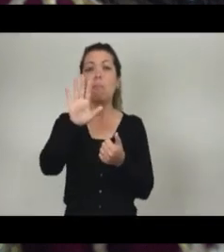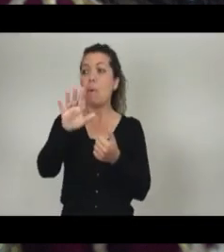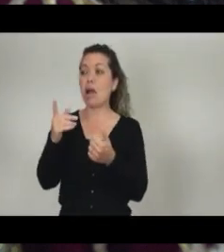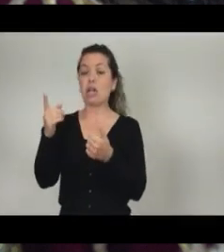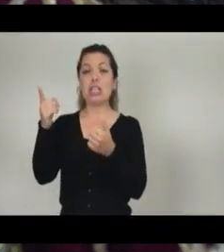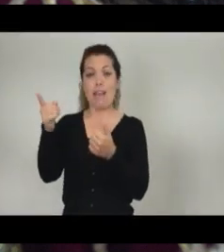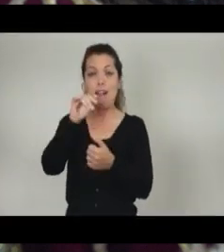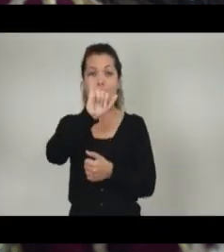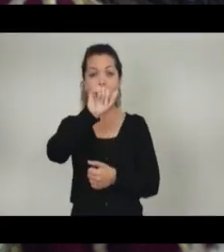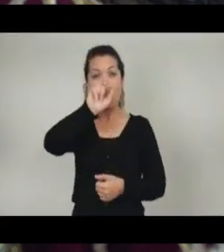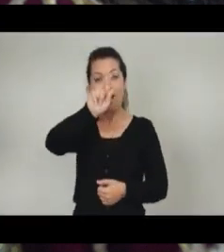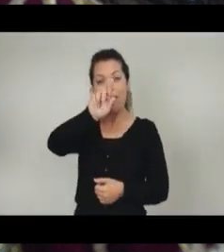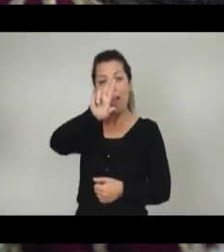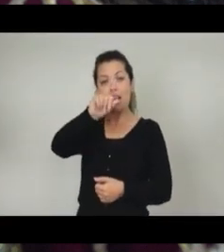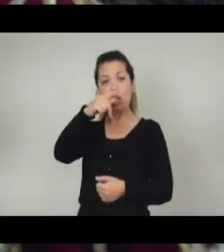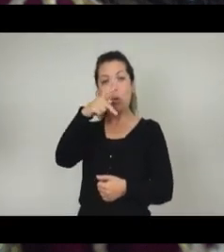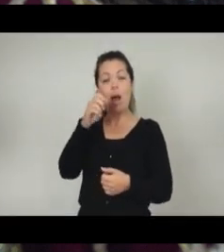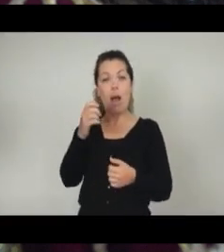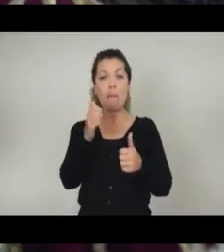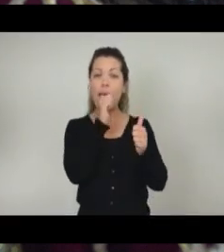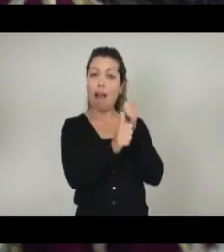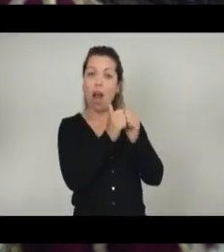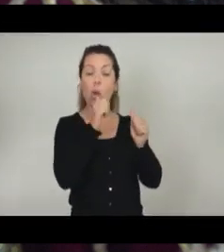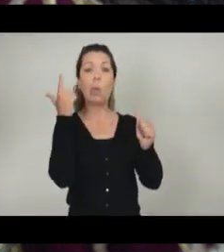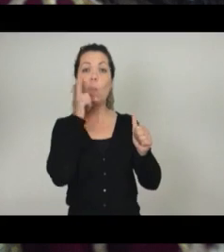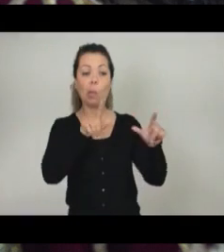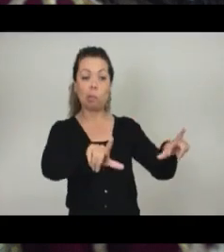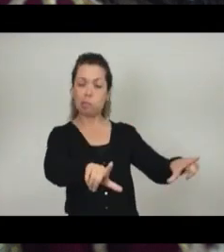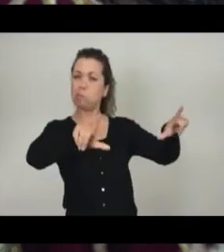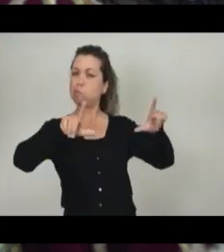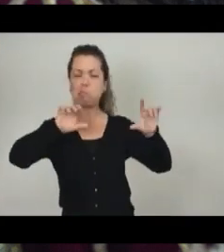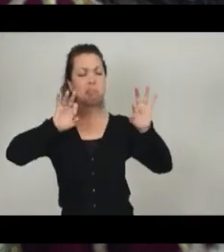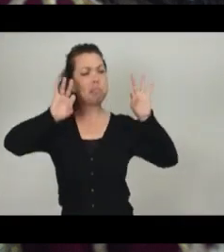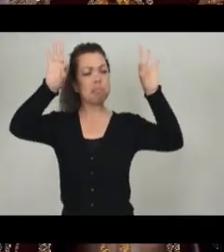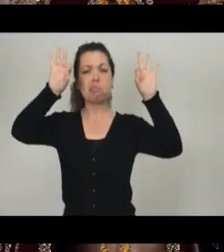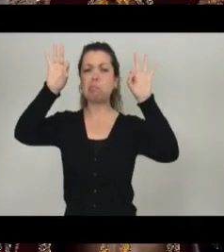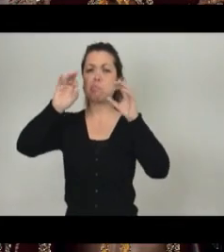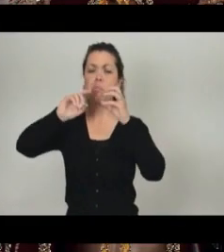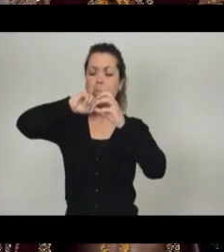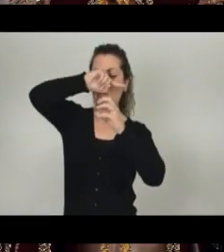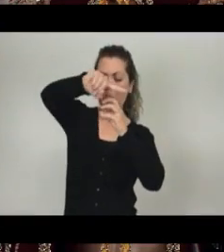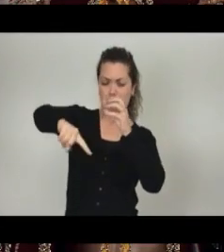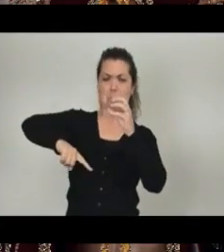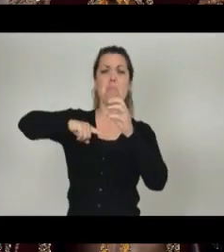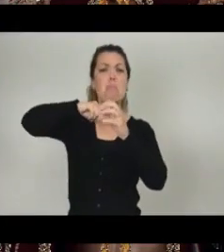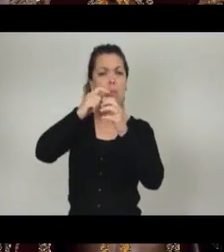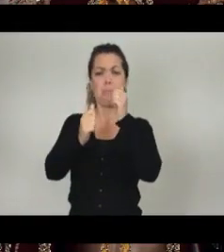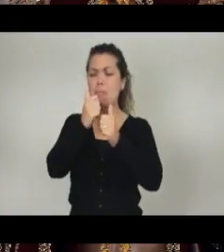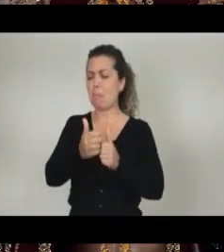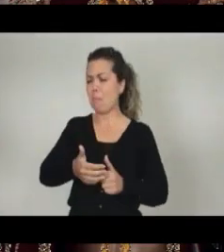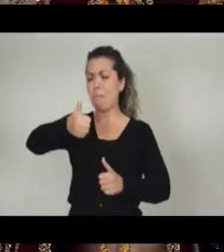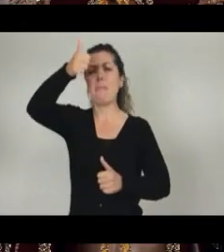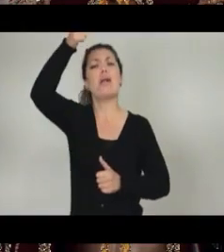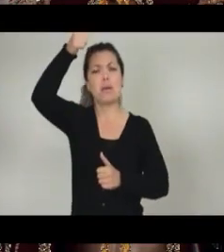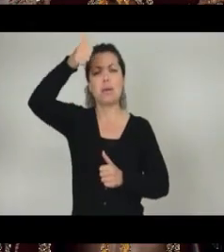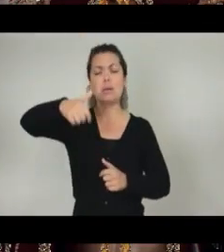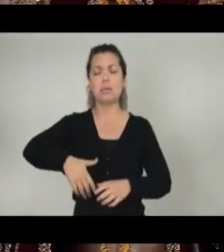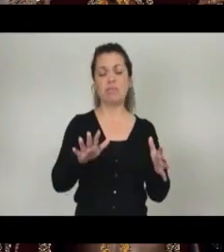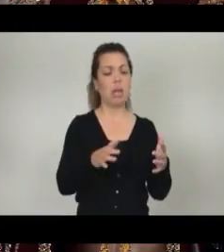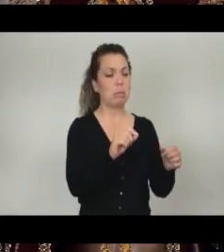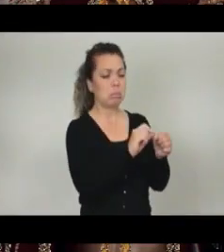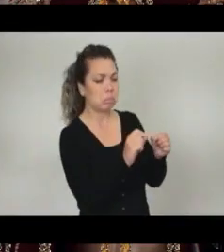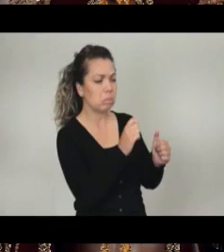e o Bom Jesus. Disse que quando virou cidade, Iguape ganhou o nome de Bom Jesus da Ribeira, o que foi uma afronta do